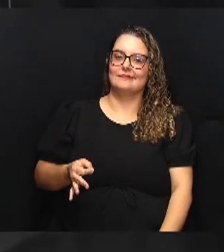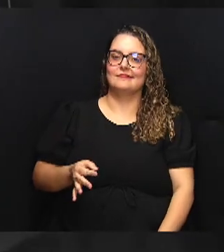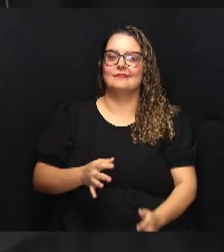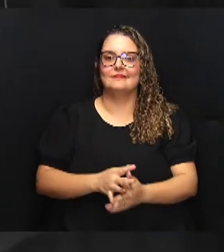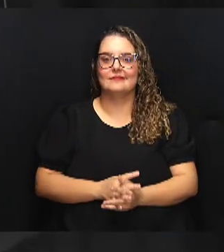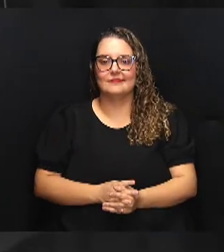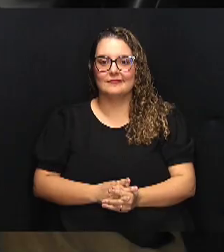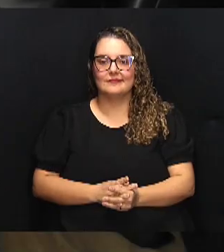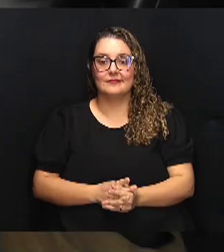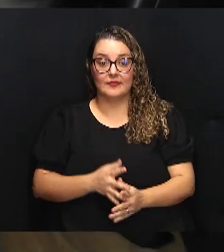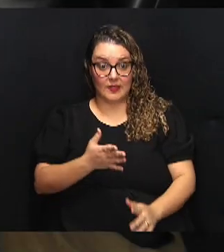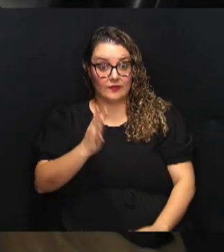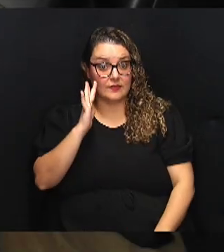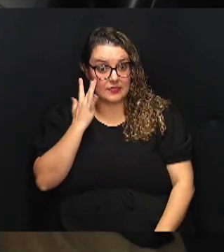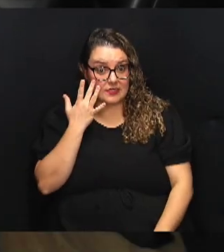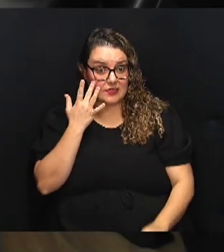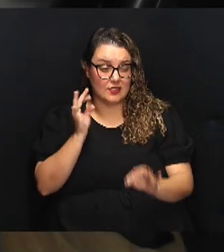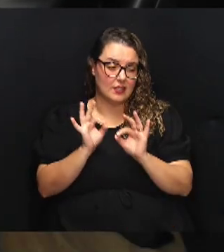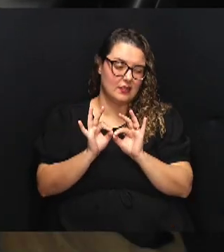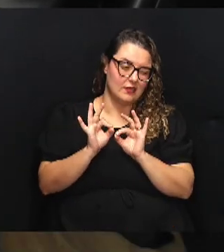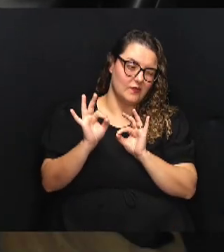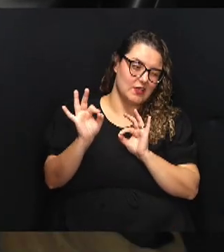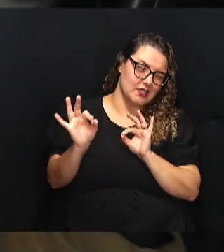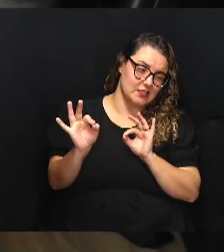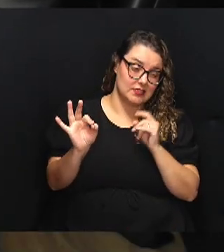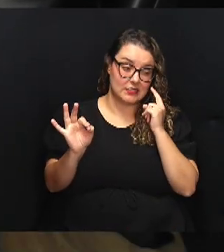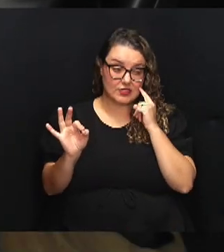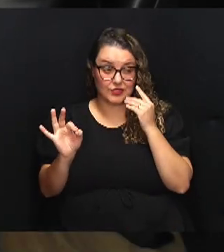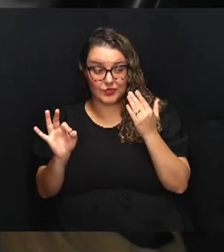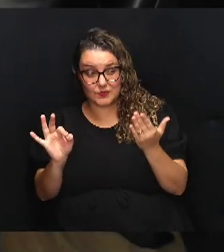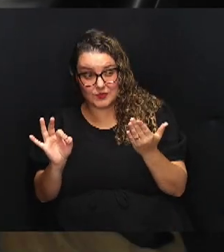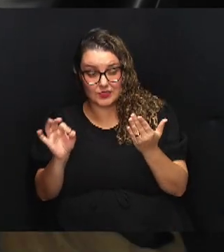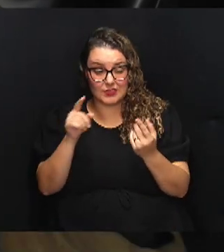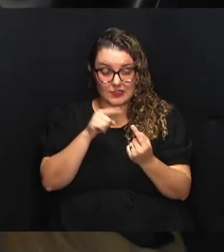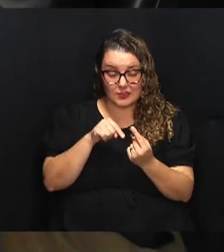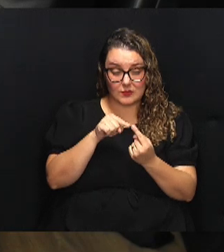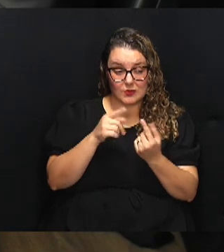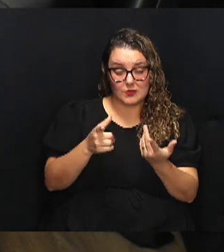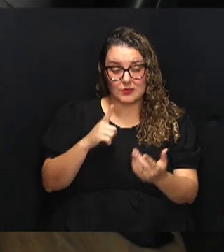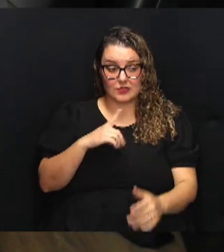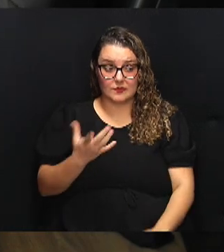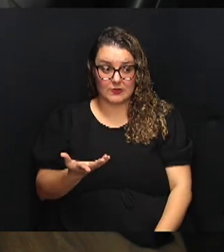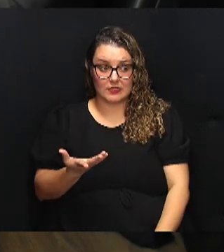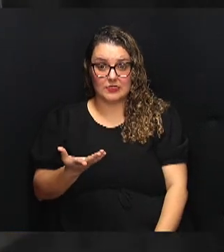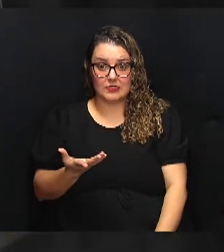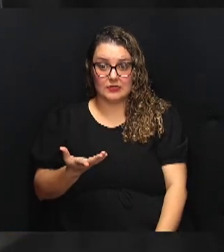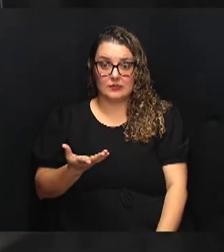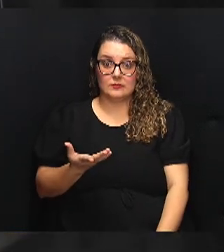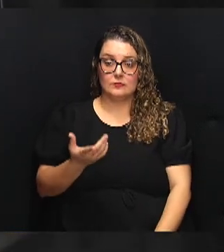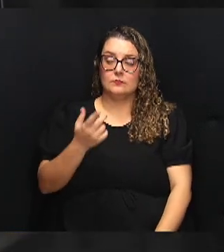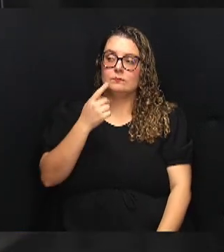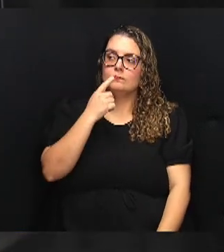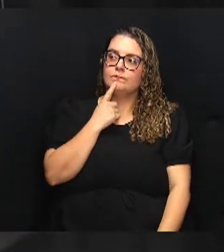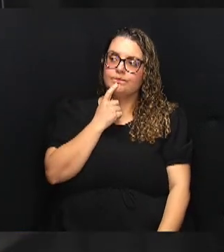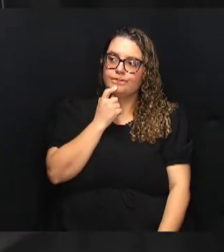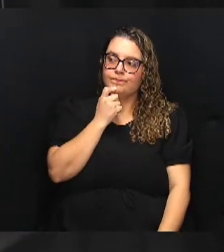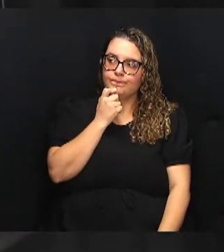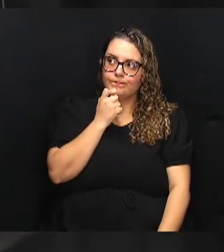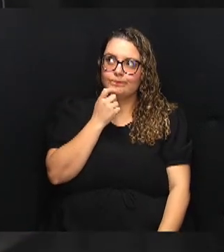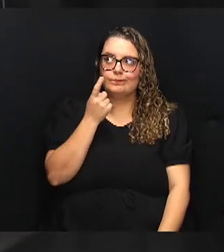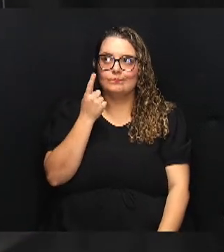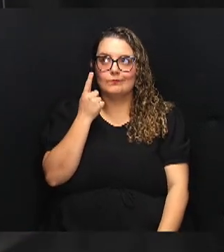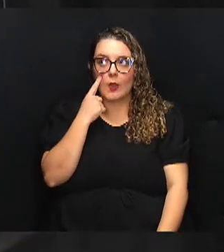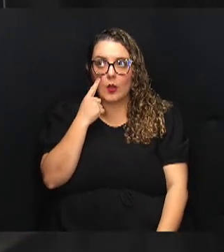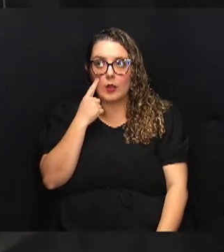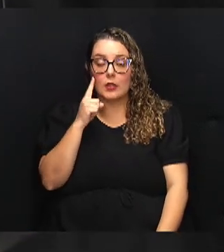E você acha que a gente está muito distante deste ideal, deste objetivo que você tem? Olha,